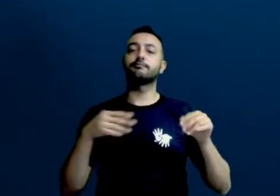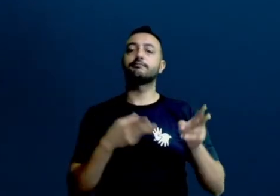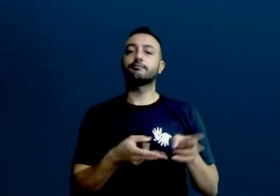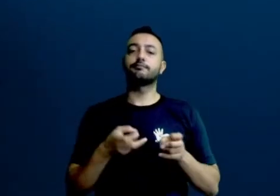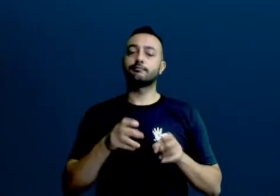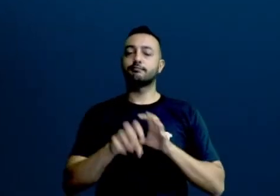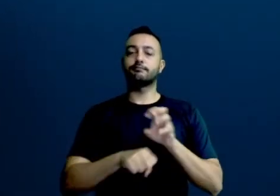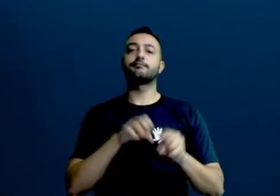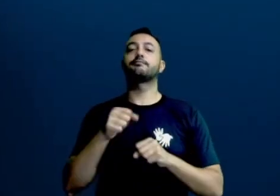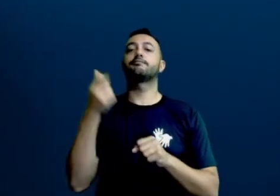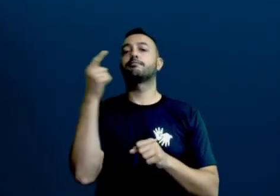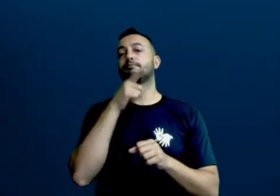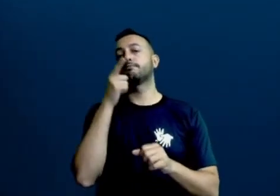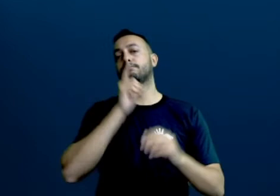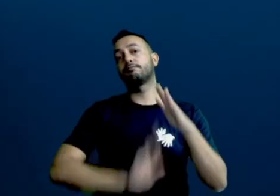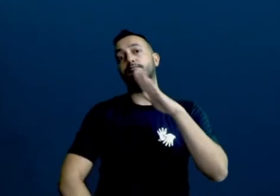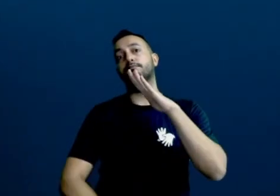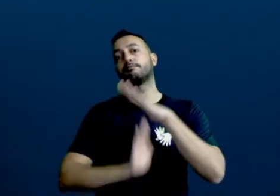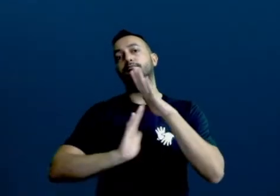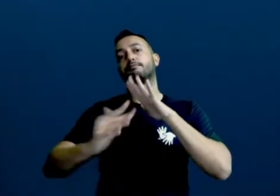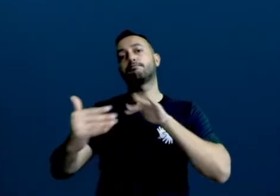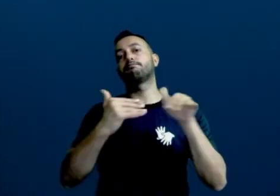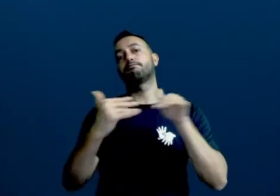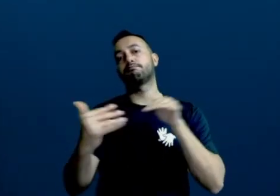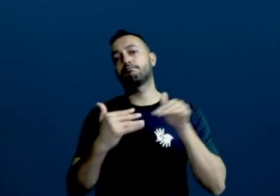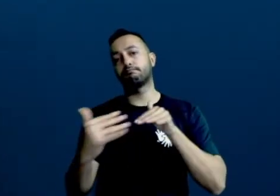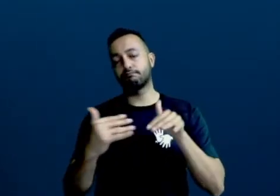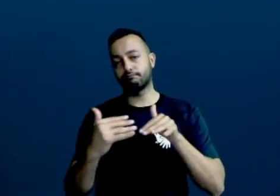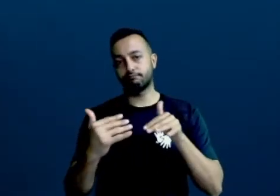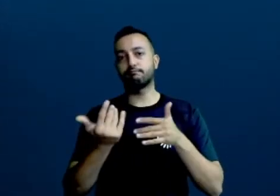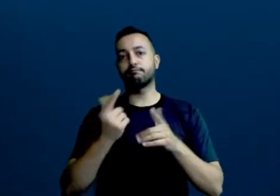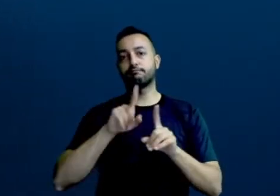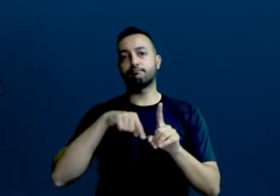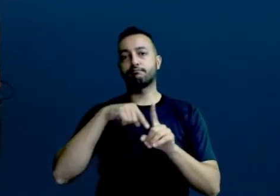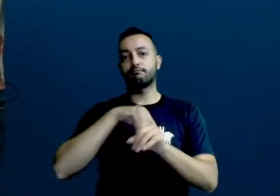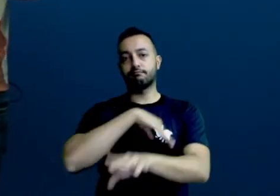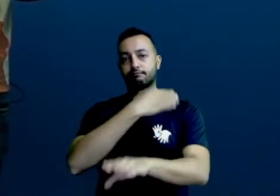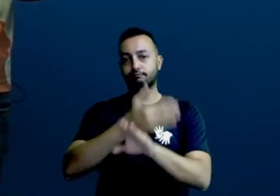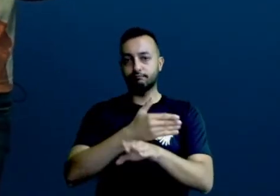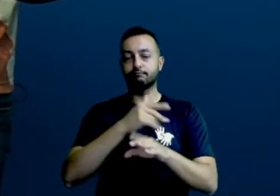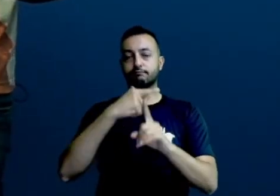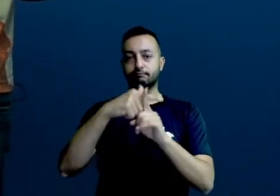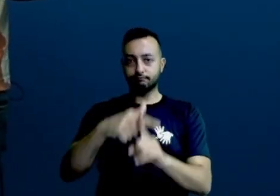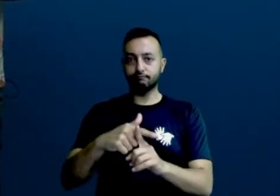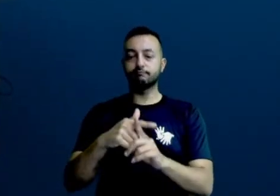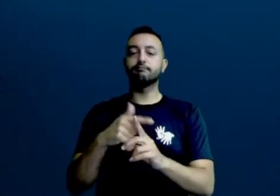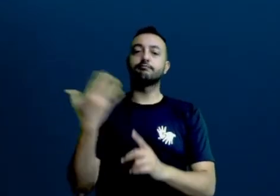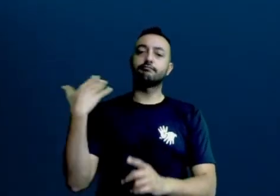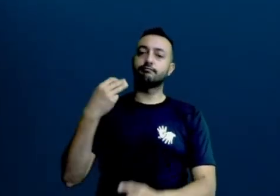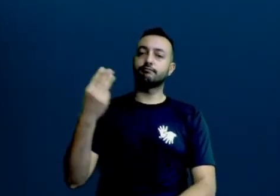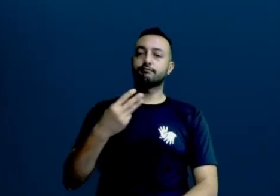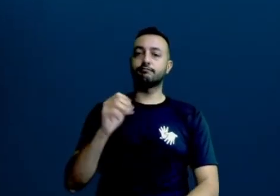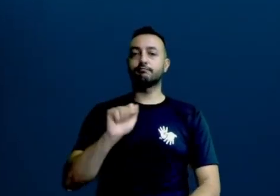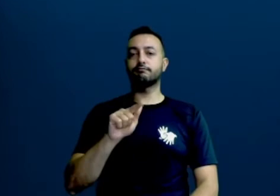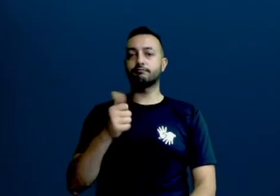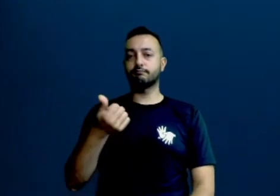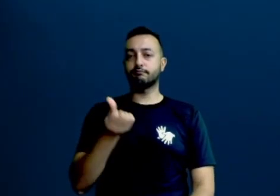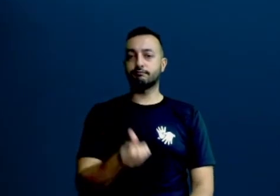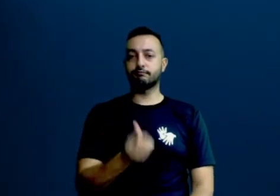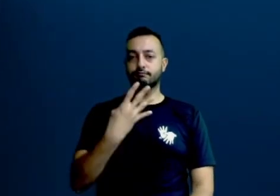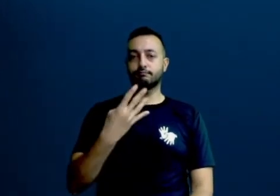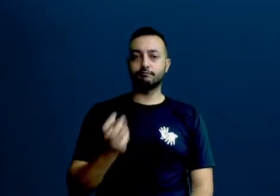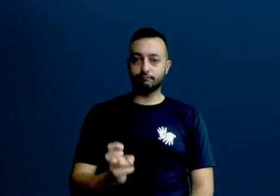colonização culminaram né na batalha desta boa o que ocorreu lá em três de agosto em 1645